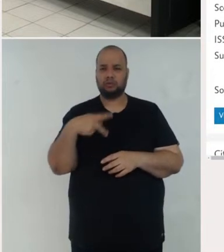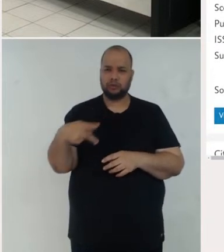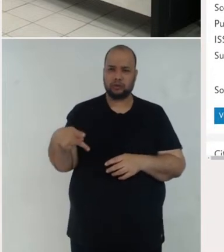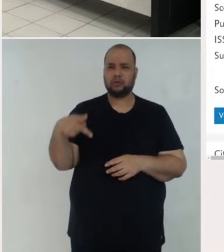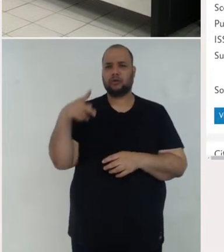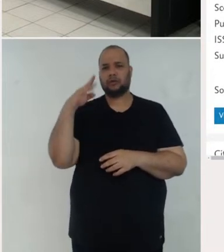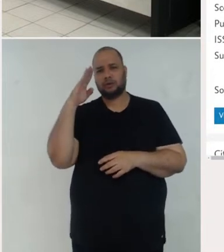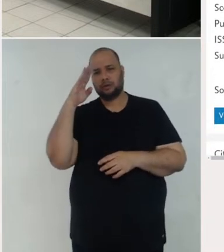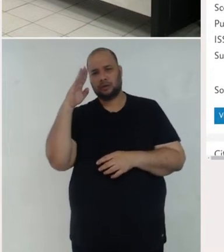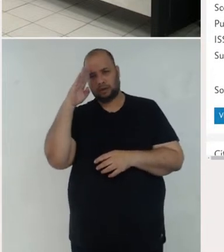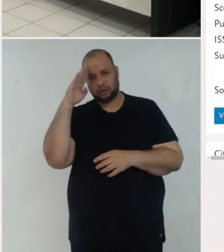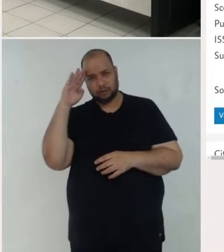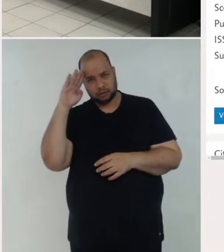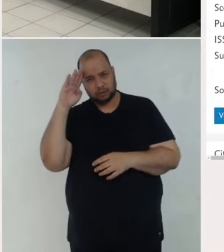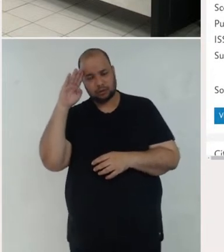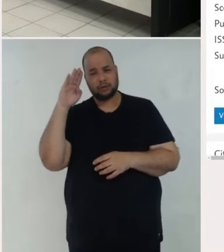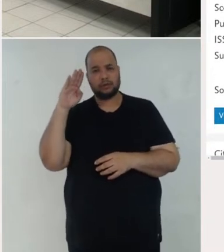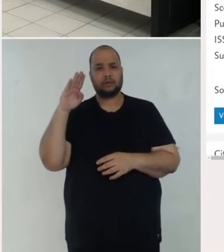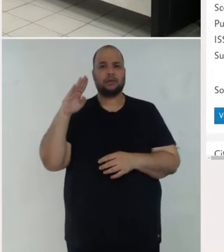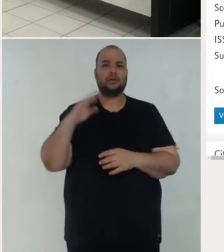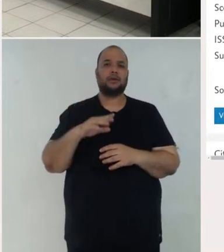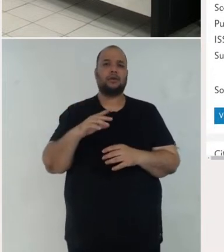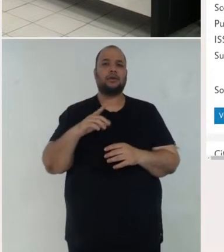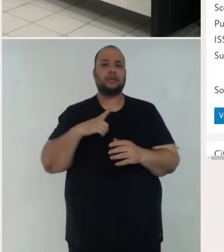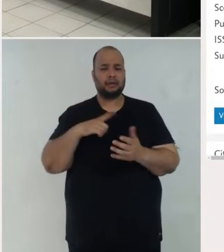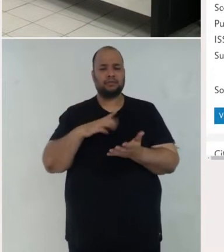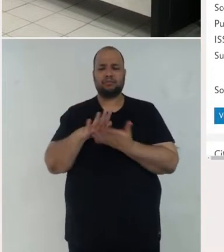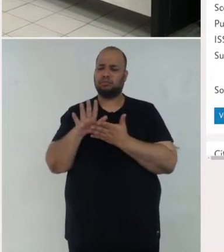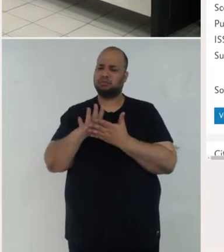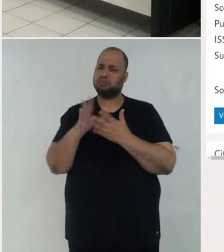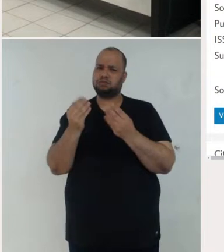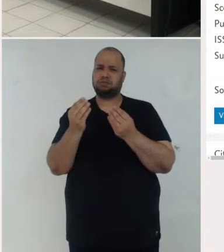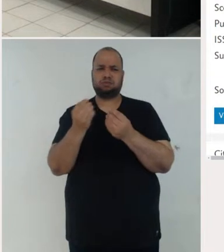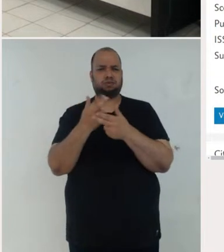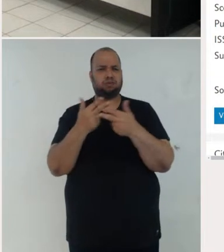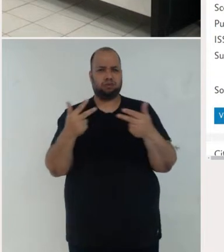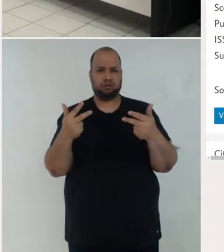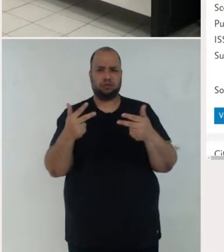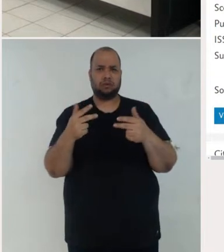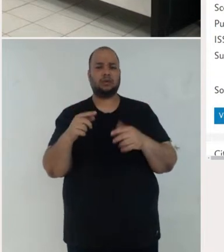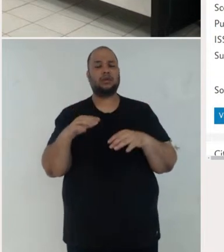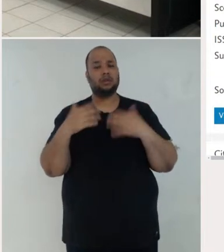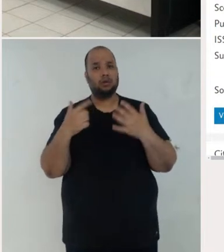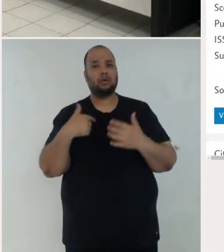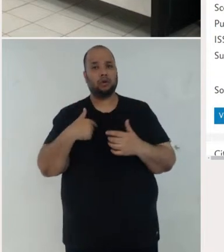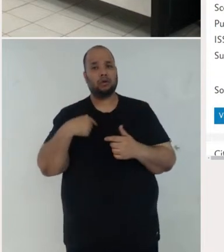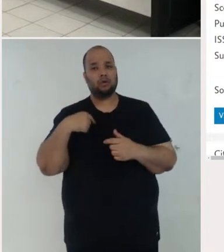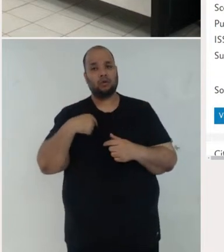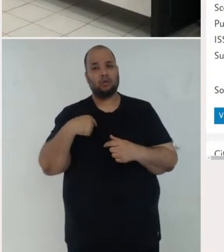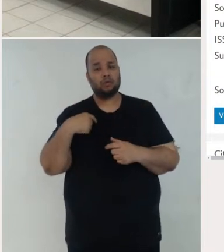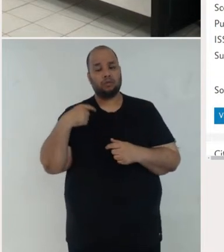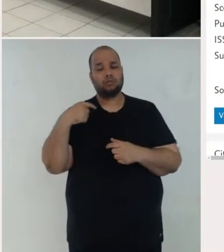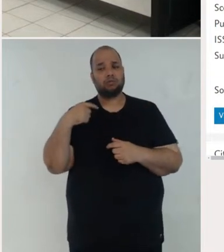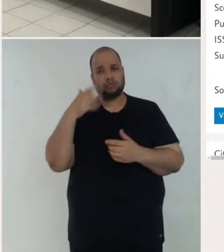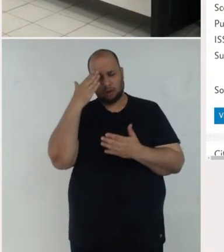discentes, vivemos, foi publicado muita coisa. Então, eu acho que